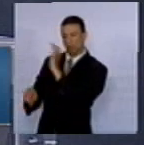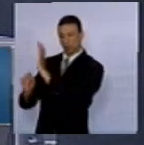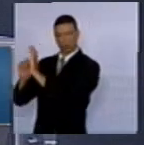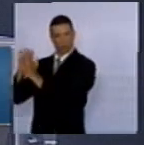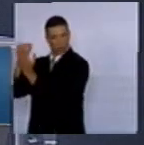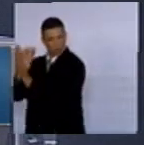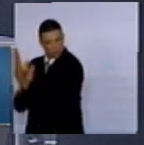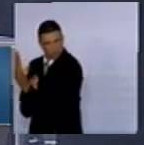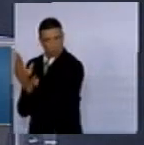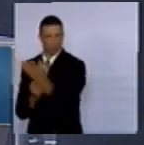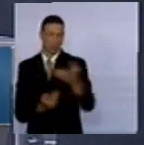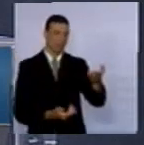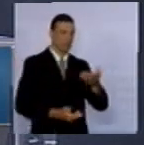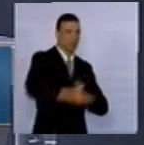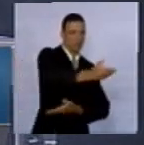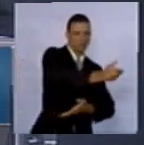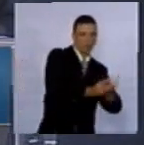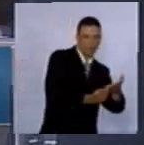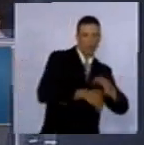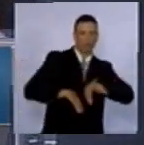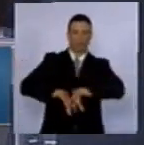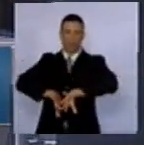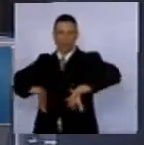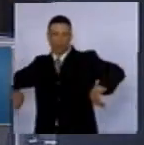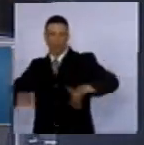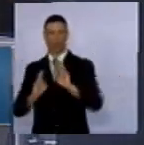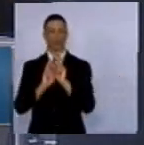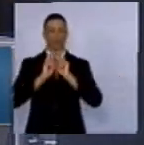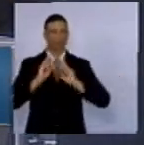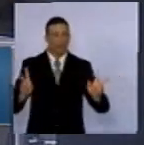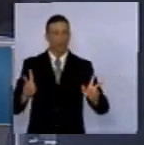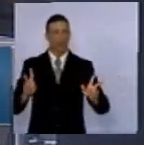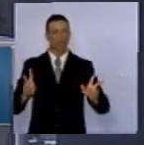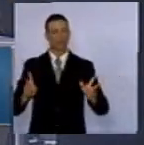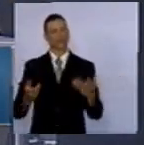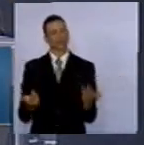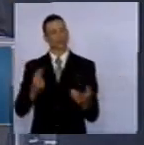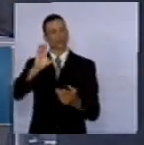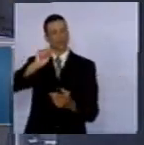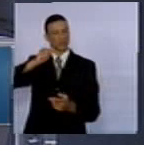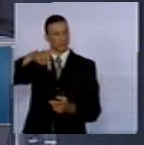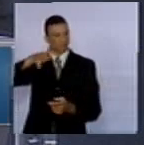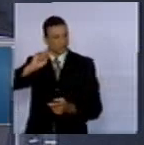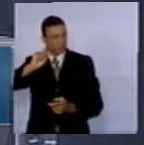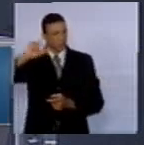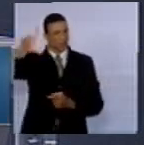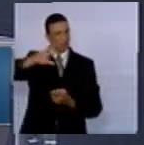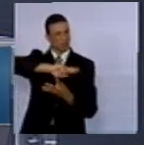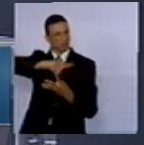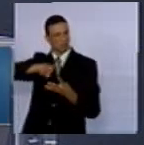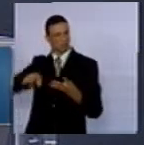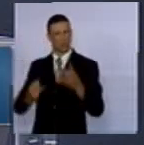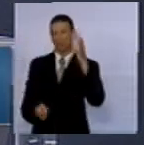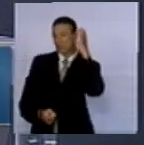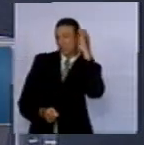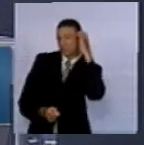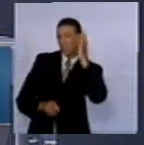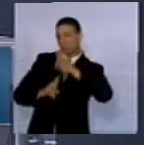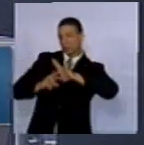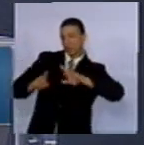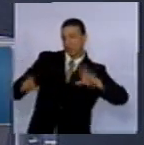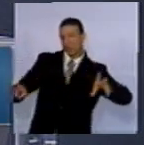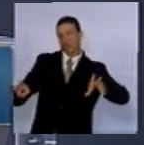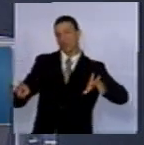transporta existem dezenas e dezenas de canais de televisão e de rádio que não precisa da frequência